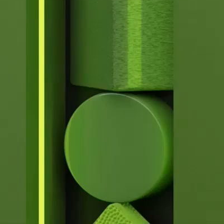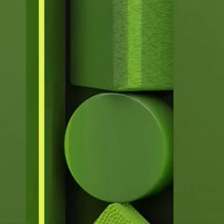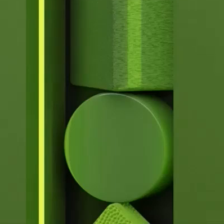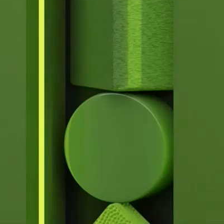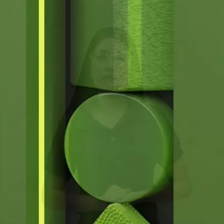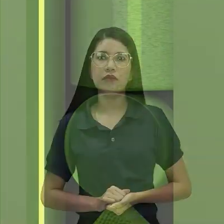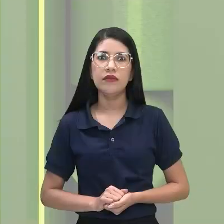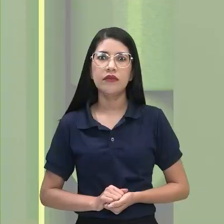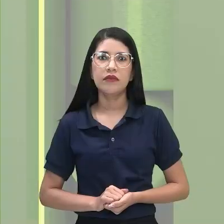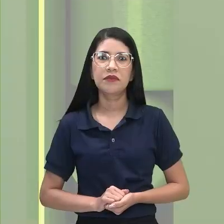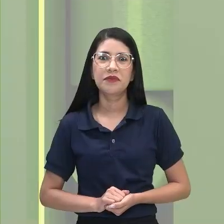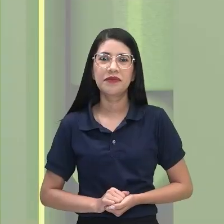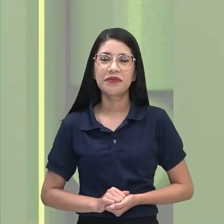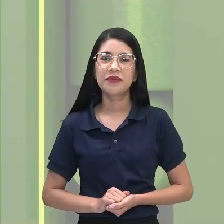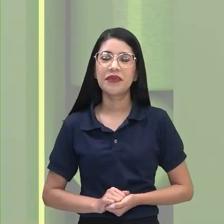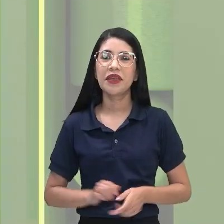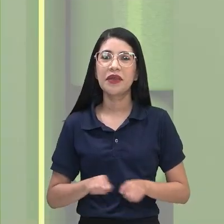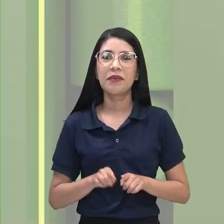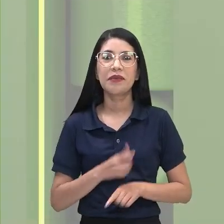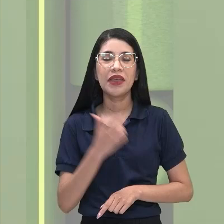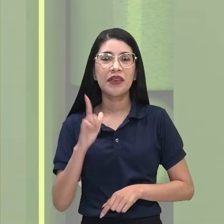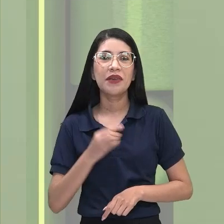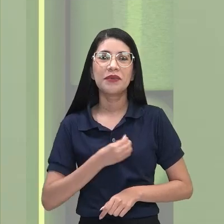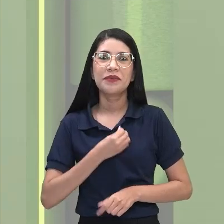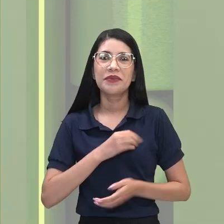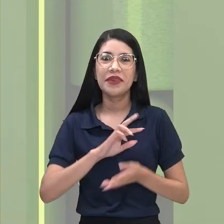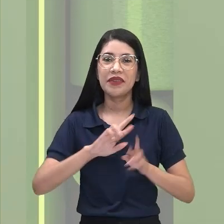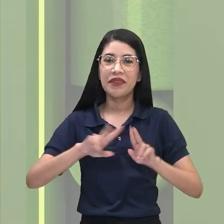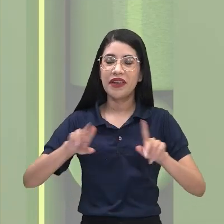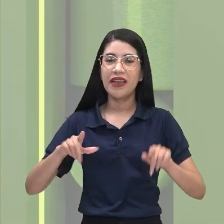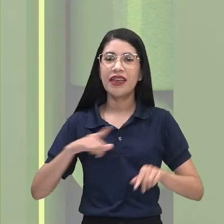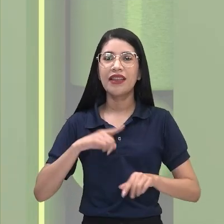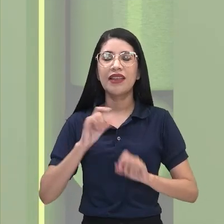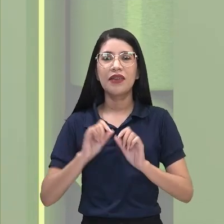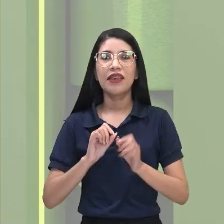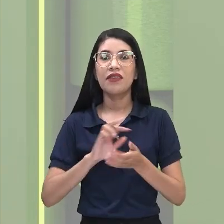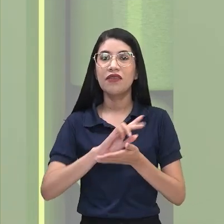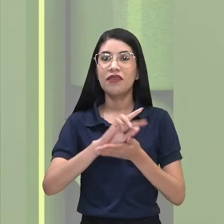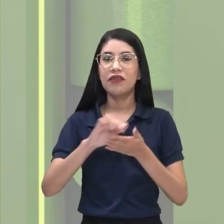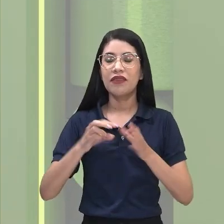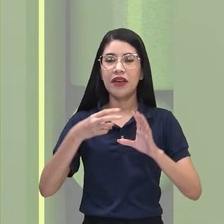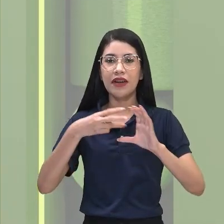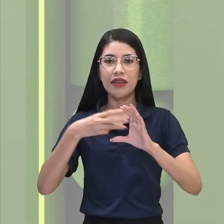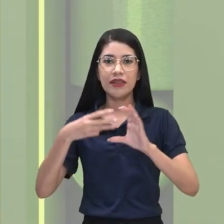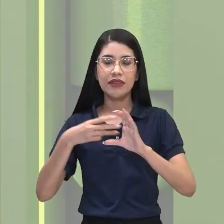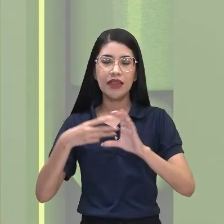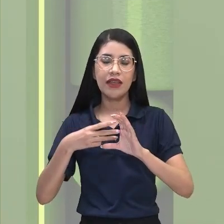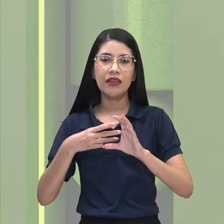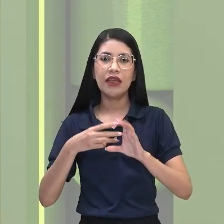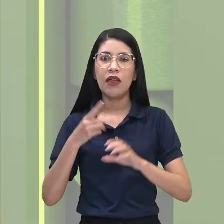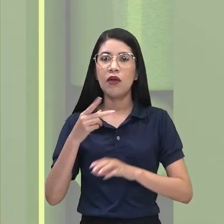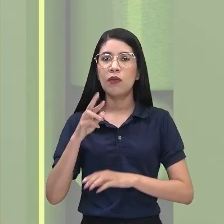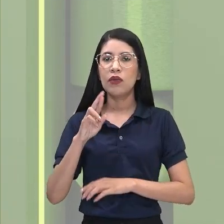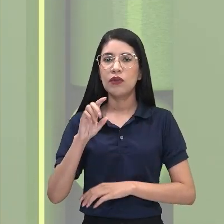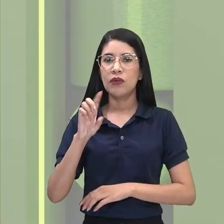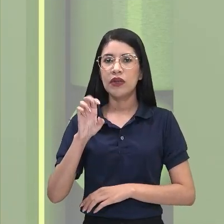Mas tem aqueles organismos que são pluricelulares. Esses organismos pluricelulares já vão ter mais que